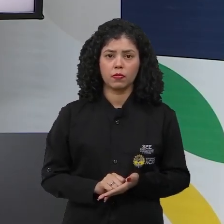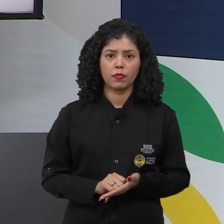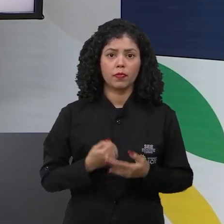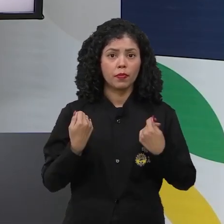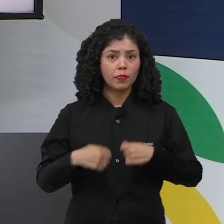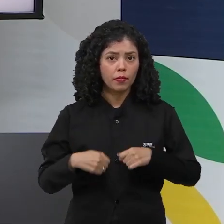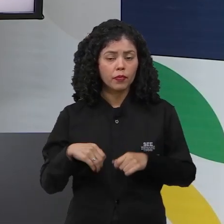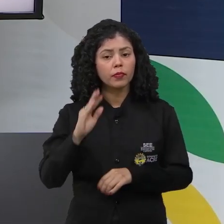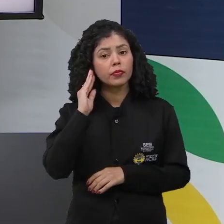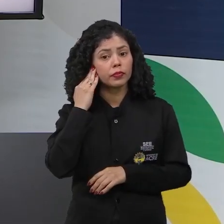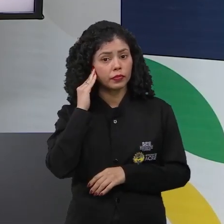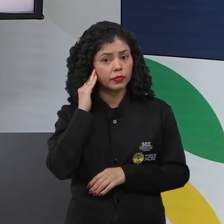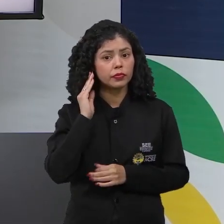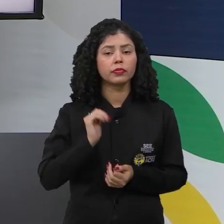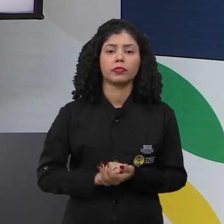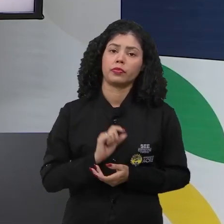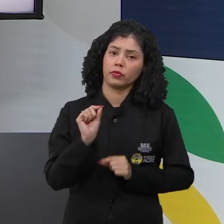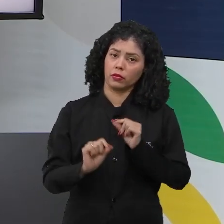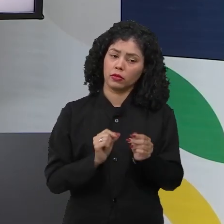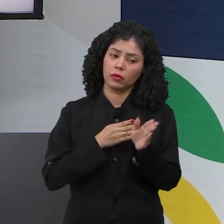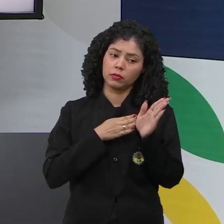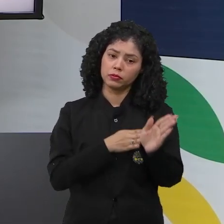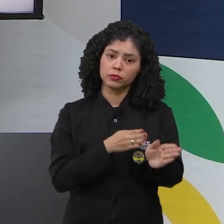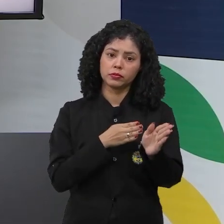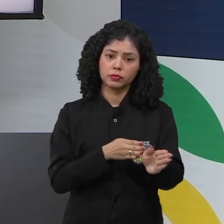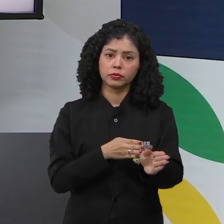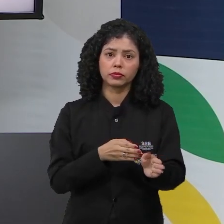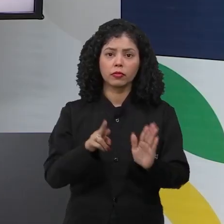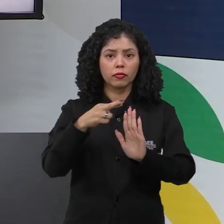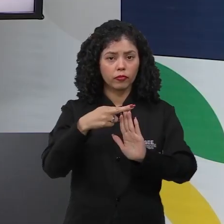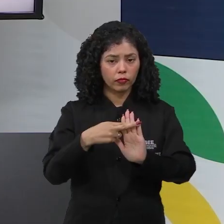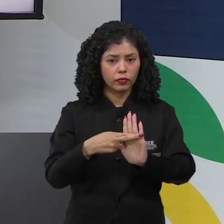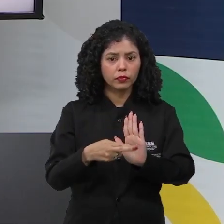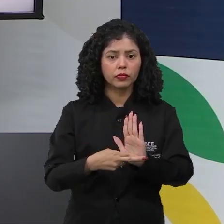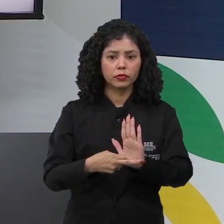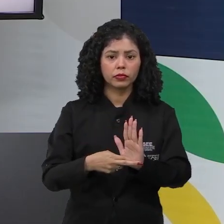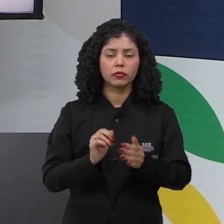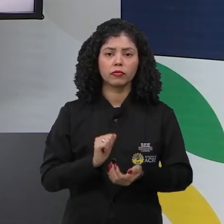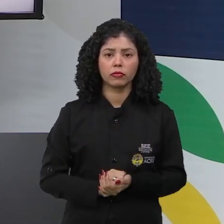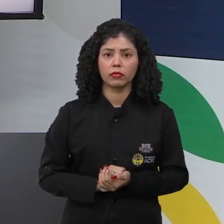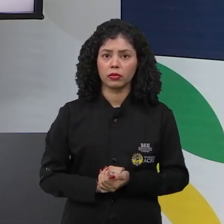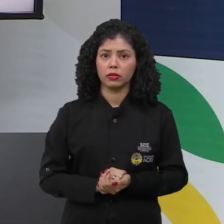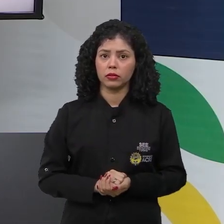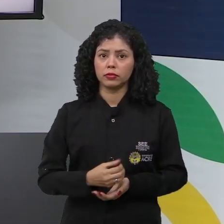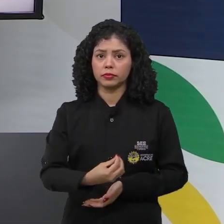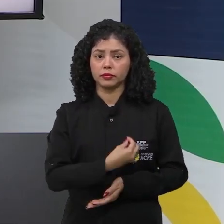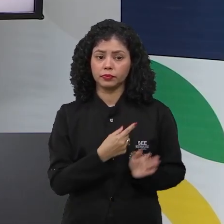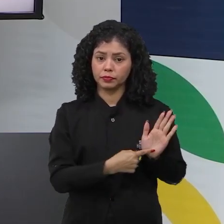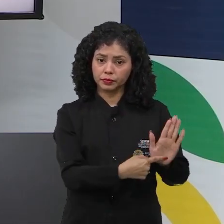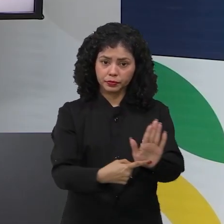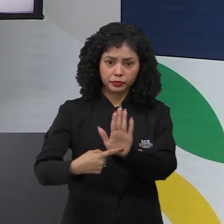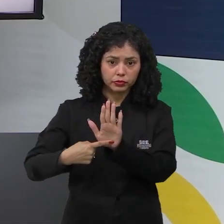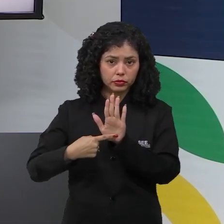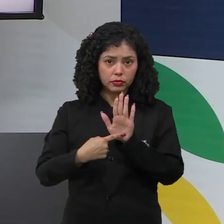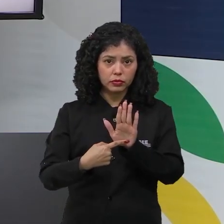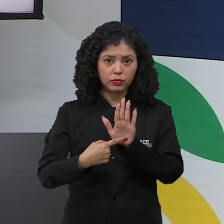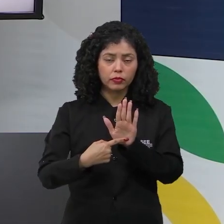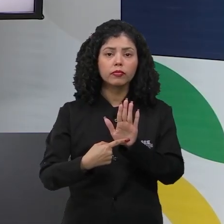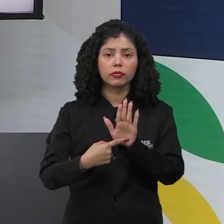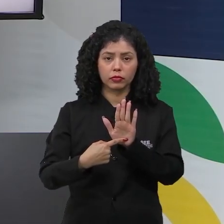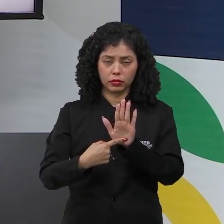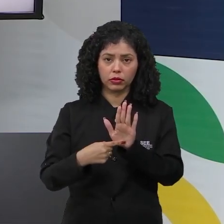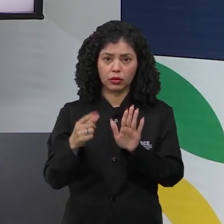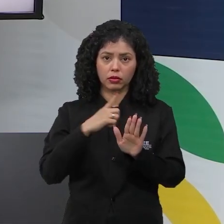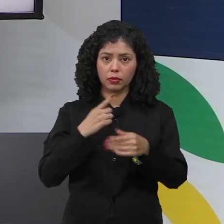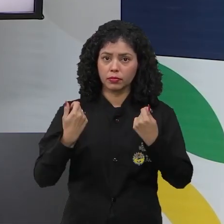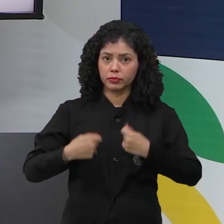seja compreensível e que siga as regras. Quando você está apresentando um seminário, você